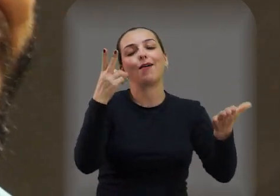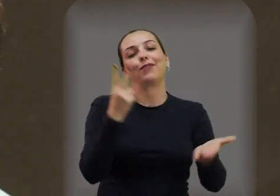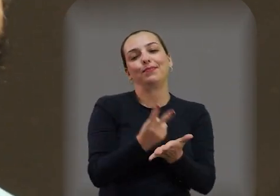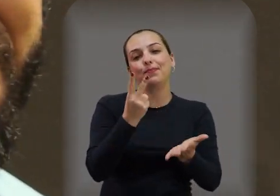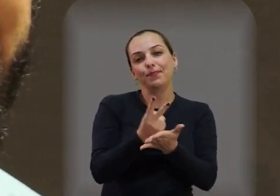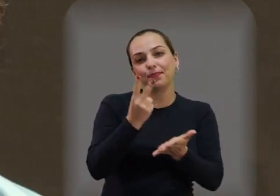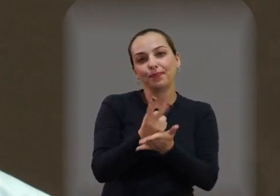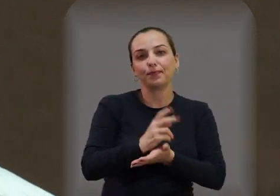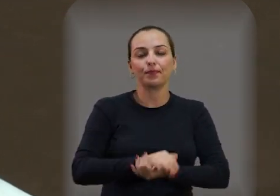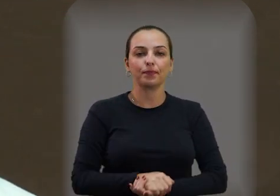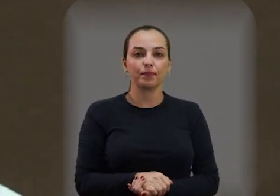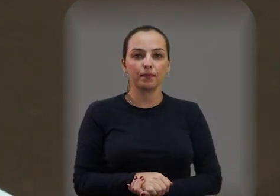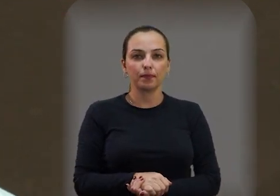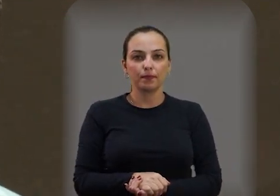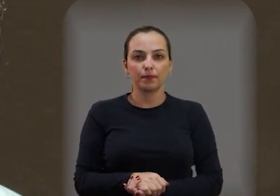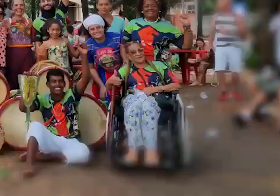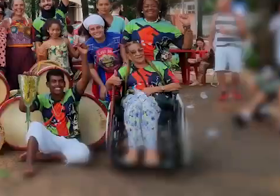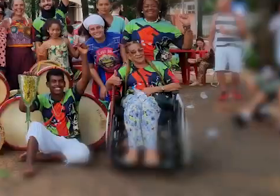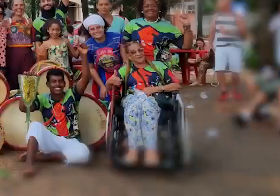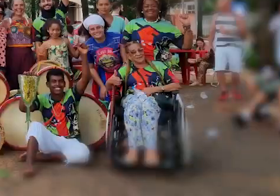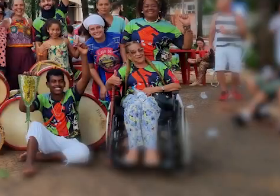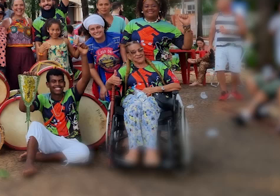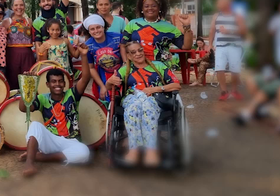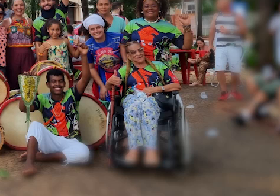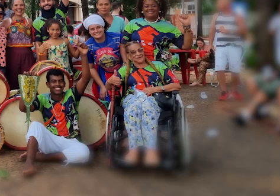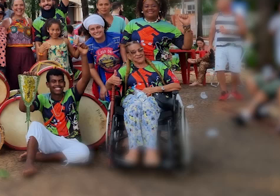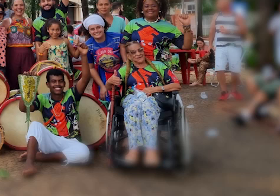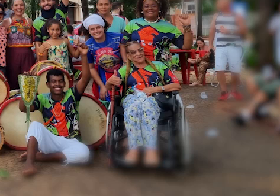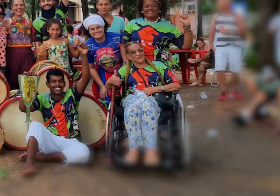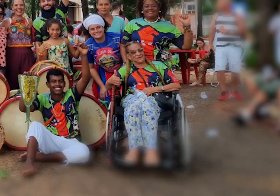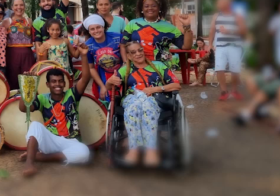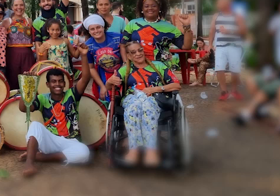toda vez que a gente está tocando maracatu é muito bom, né?